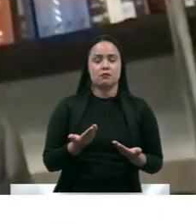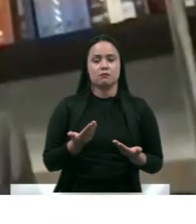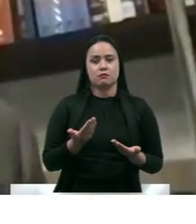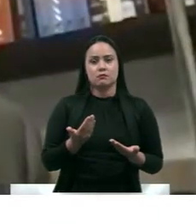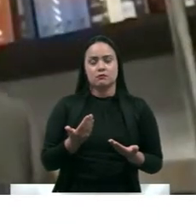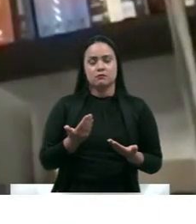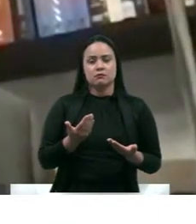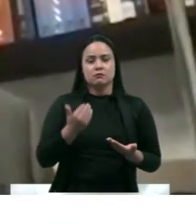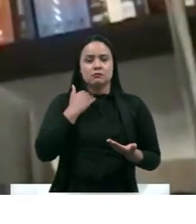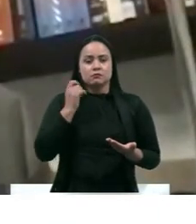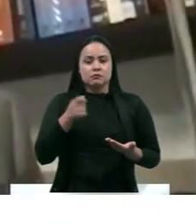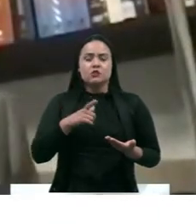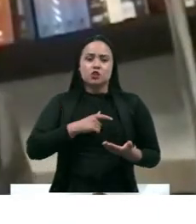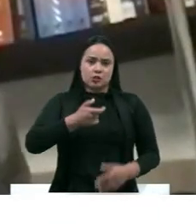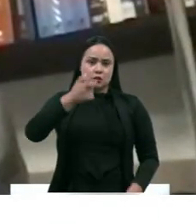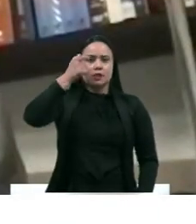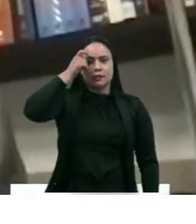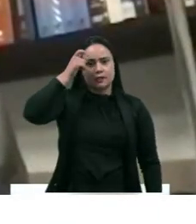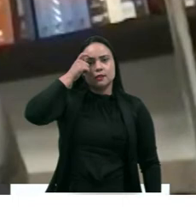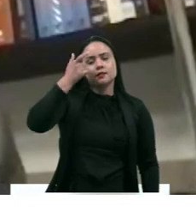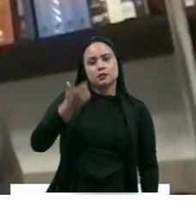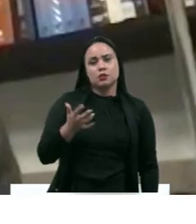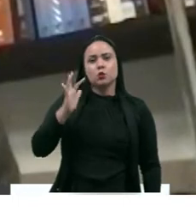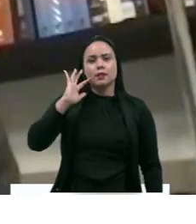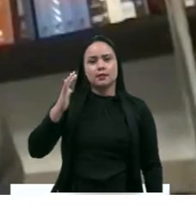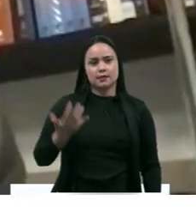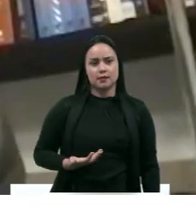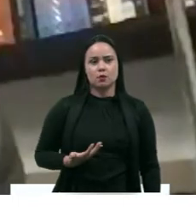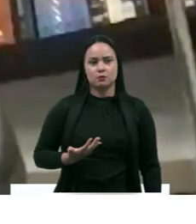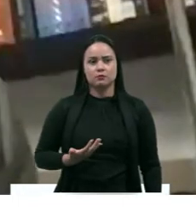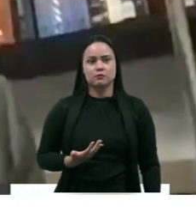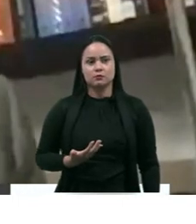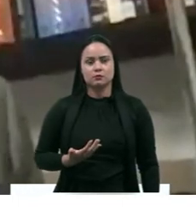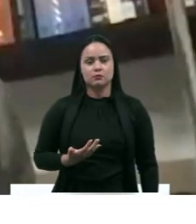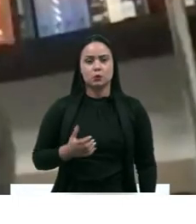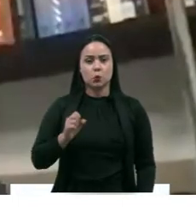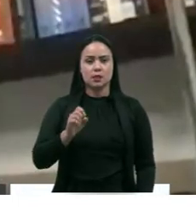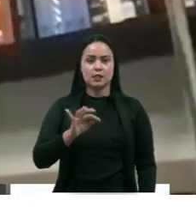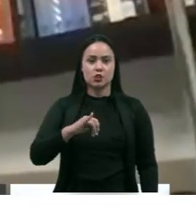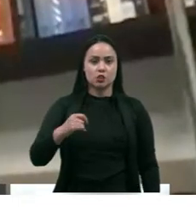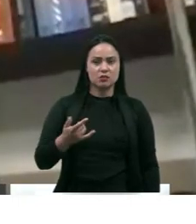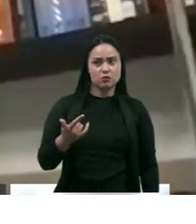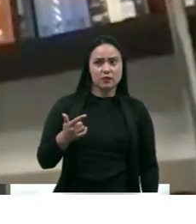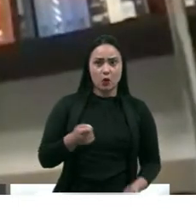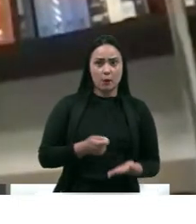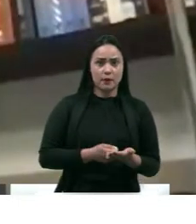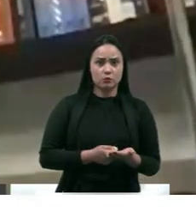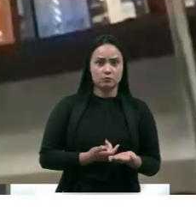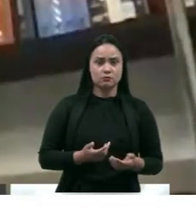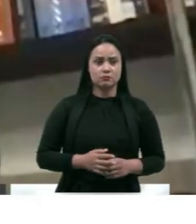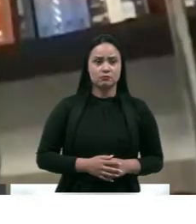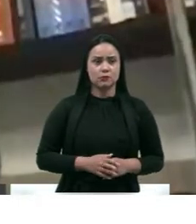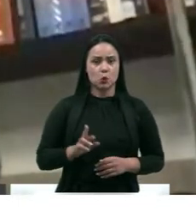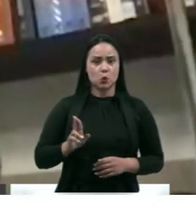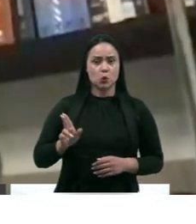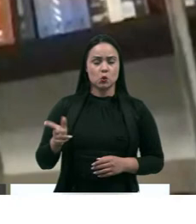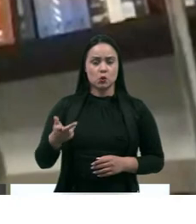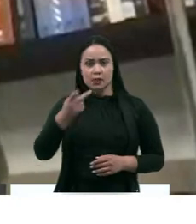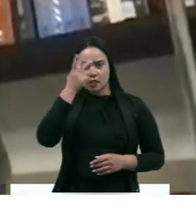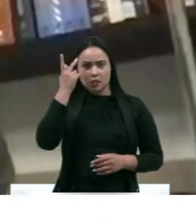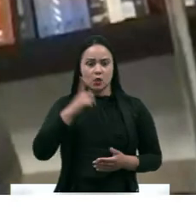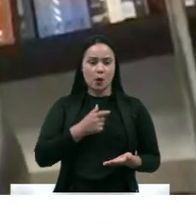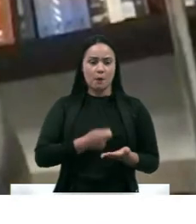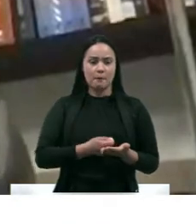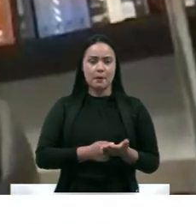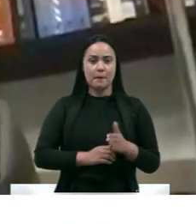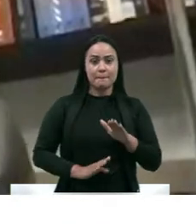tinha consciência de uma decisão do STJ que não estava cumprindo. Ademais, quem tinha que cumprir